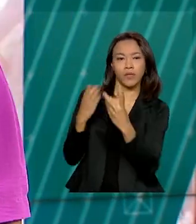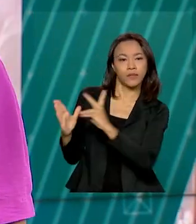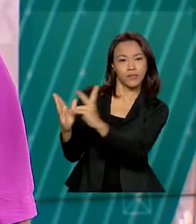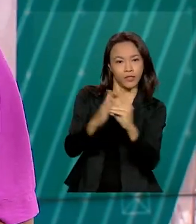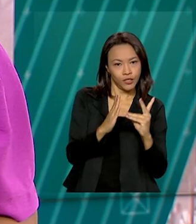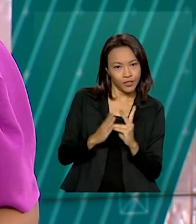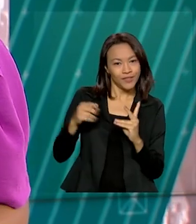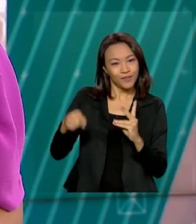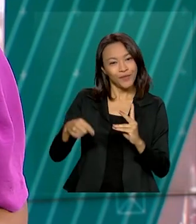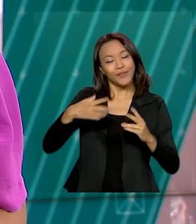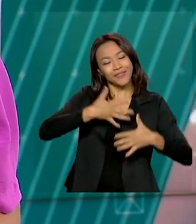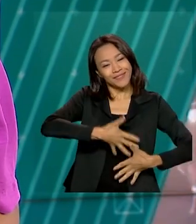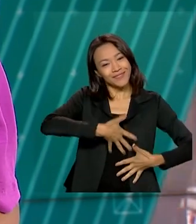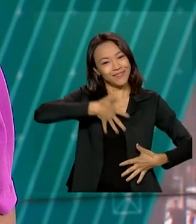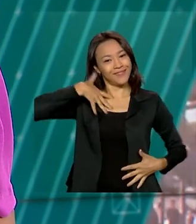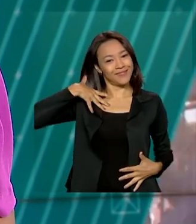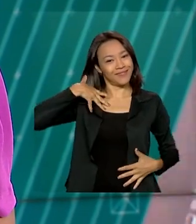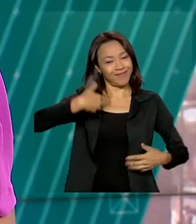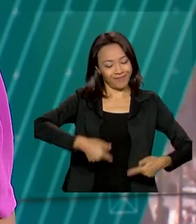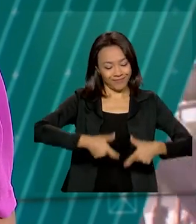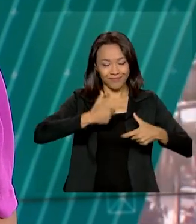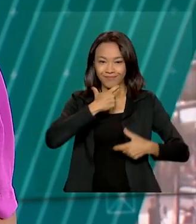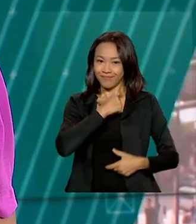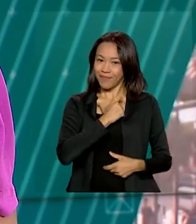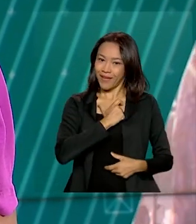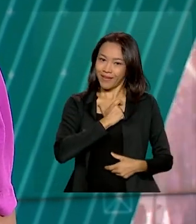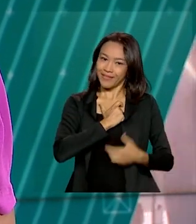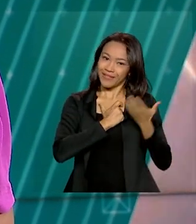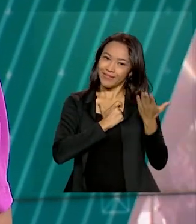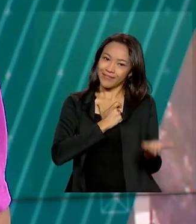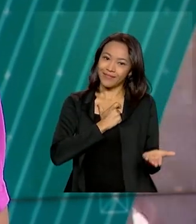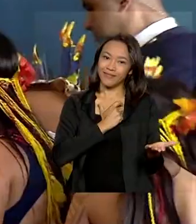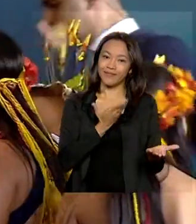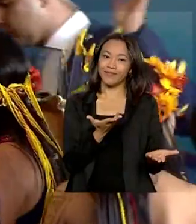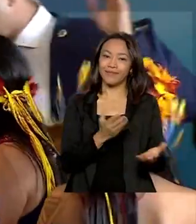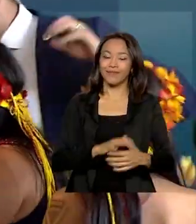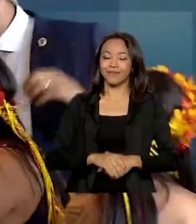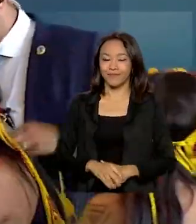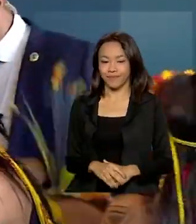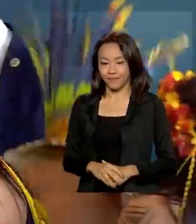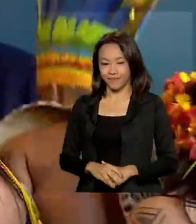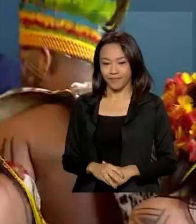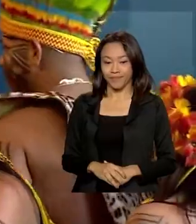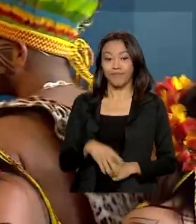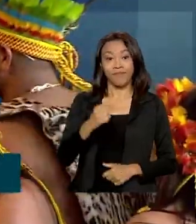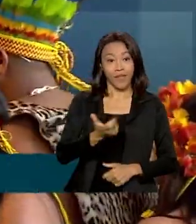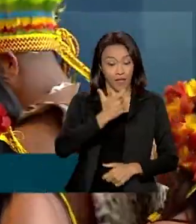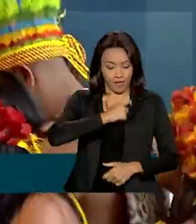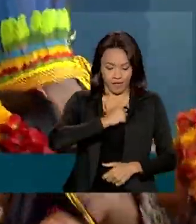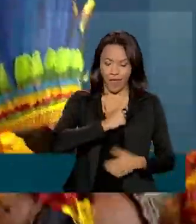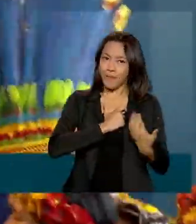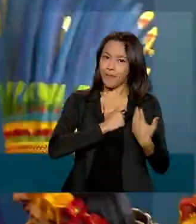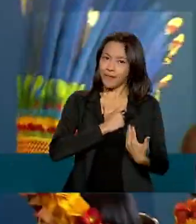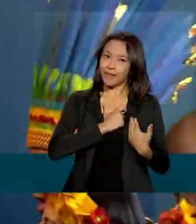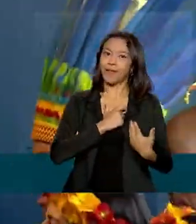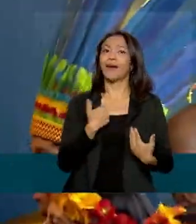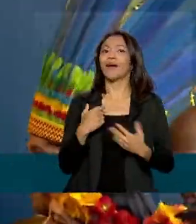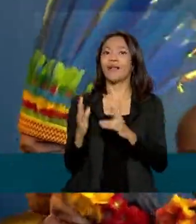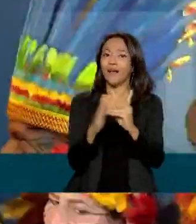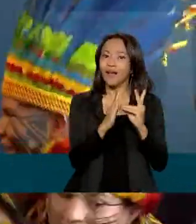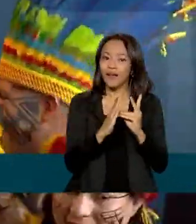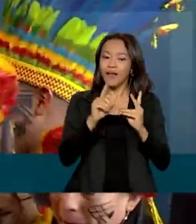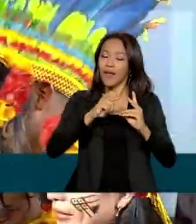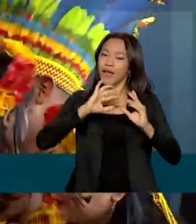foram agraciadas com a Medalha do Mérito Indigenista. A medalha do mérito indigenista